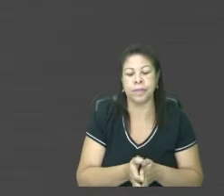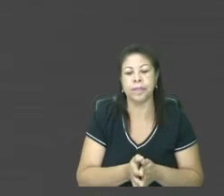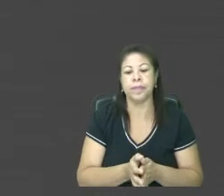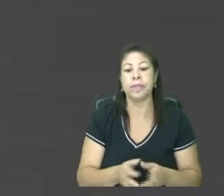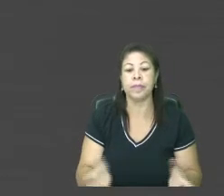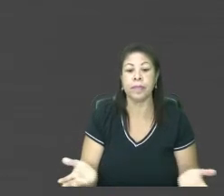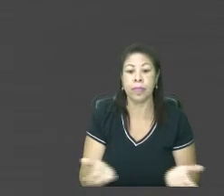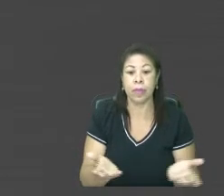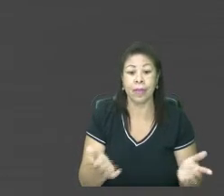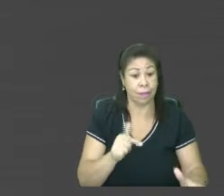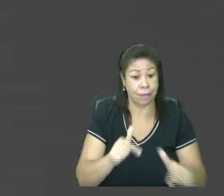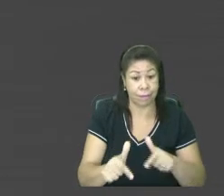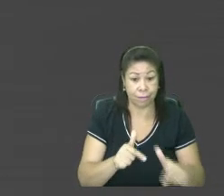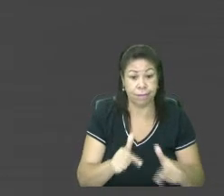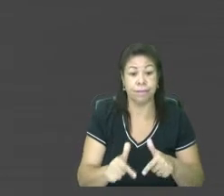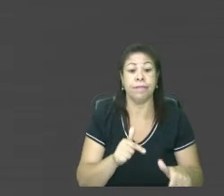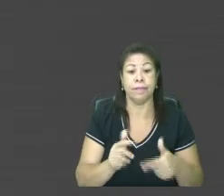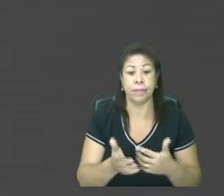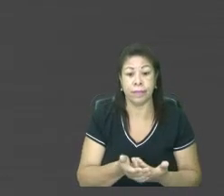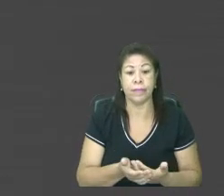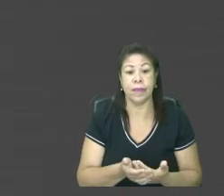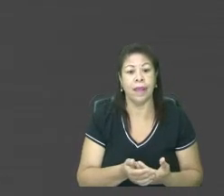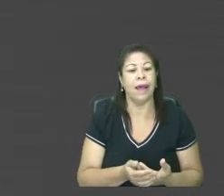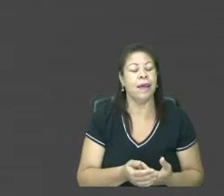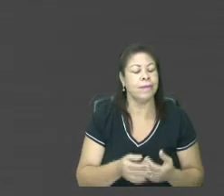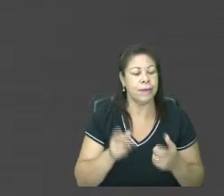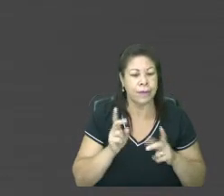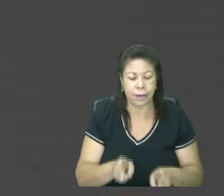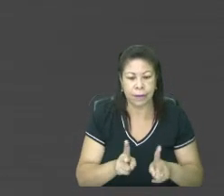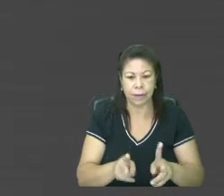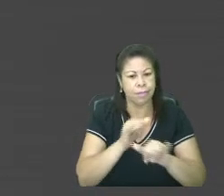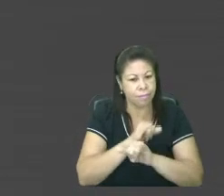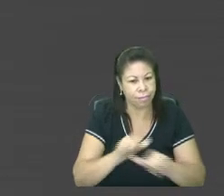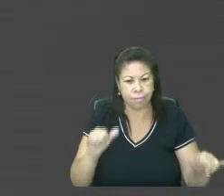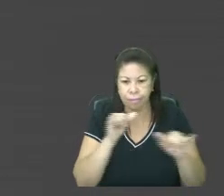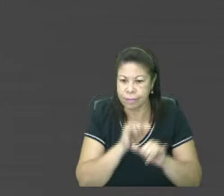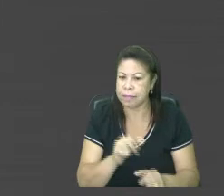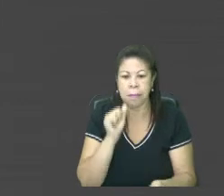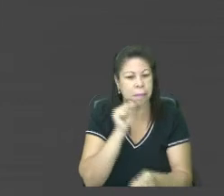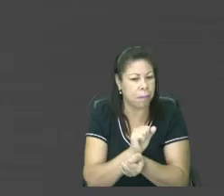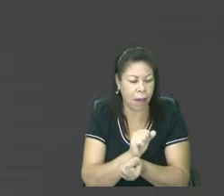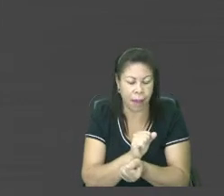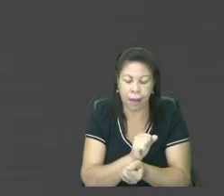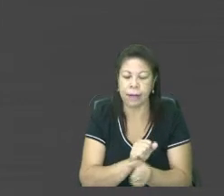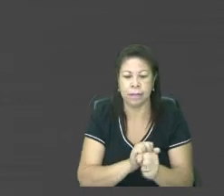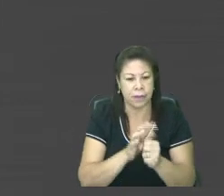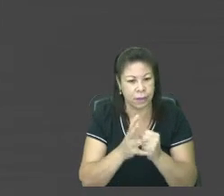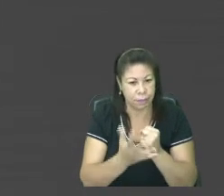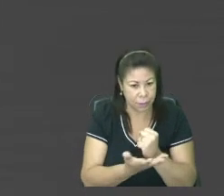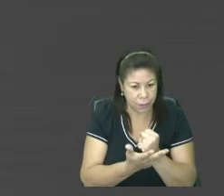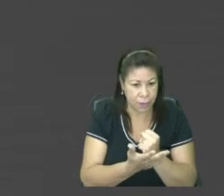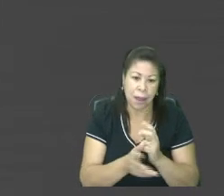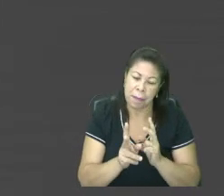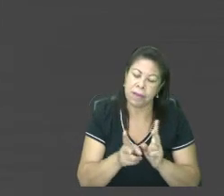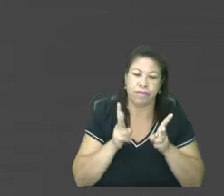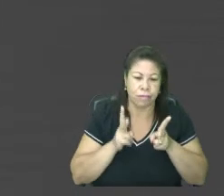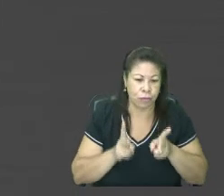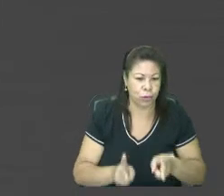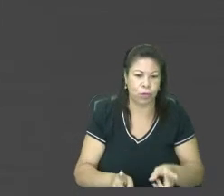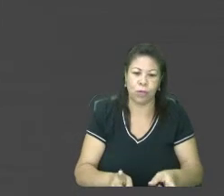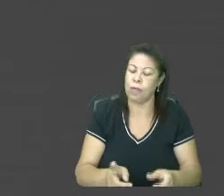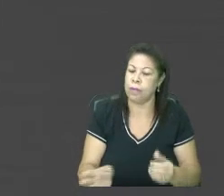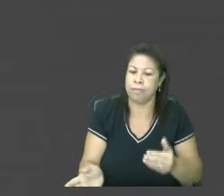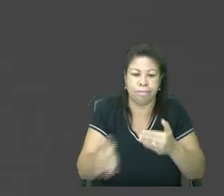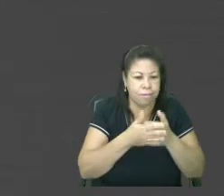serviço é um serviço que a gente enfatiza que ele não parou, né? Mesmo durante a pandemia, é um serviço que não conseguiu parar ou diminuir